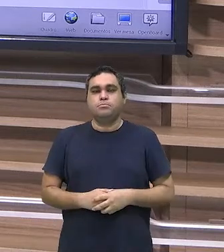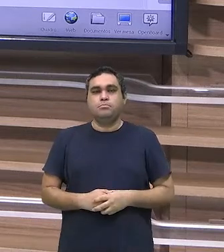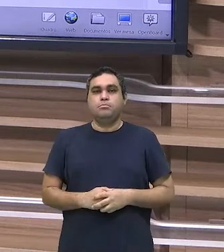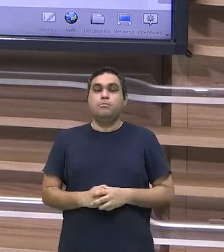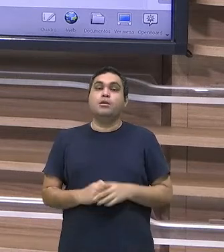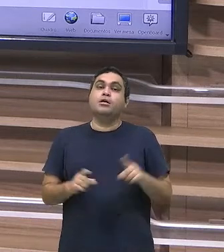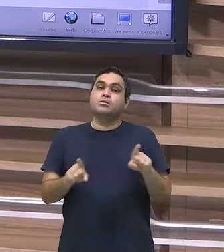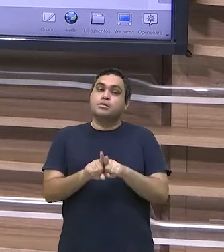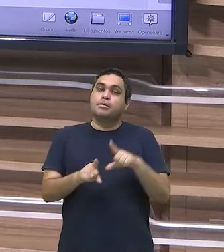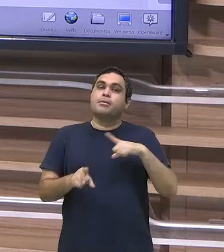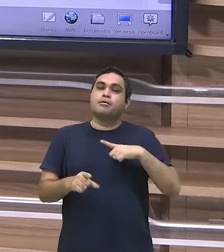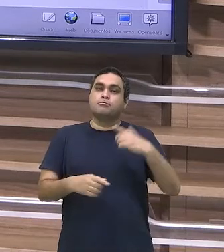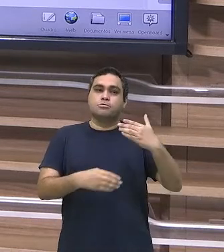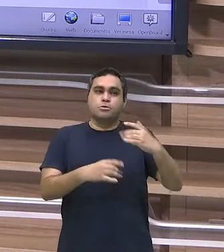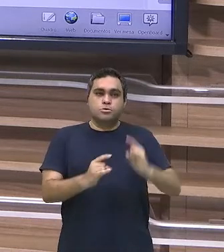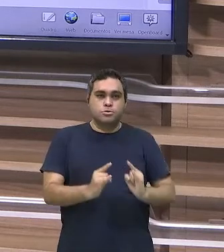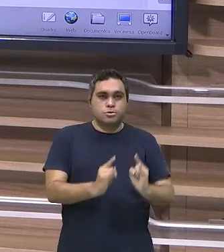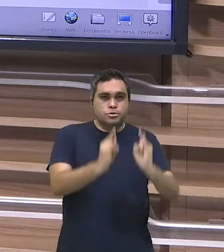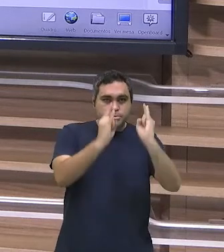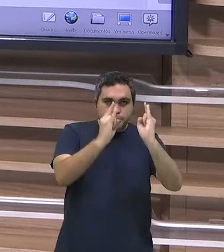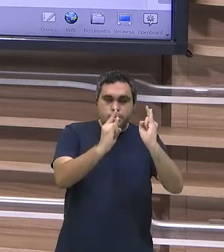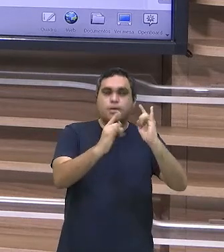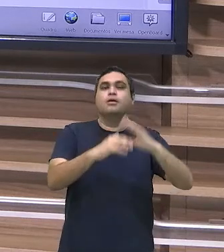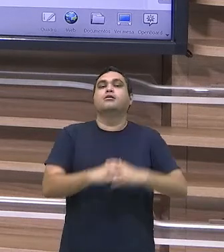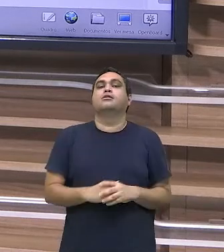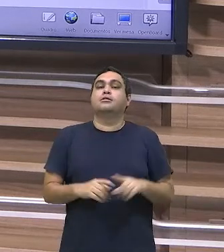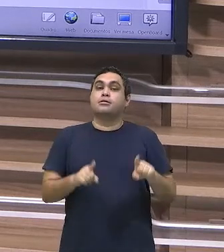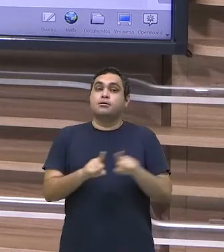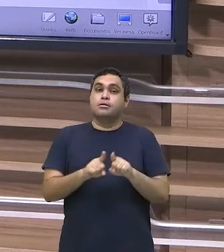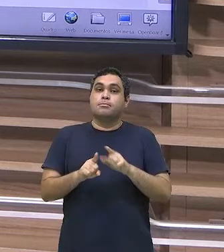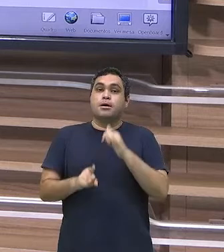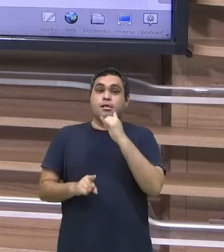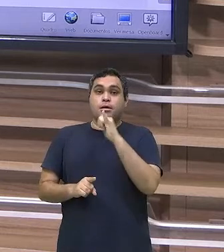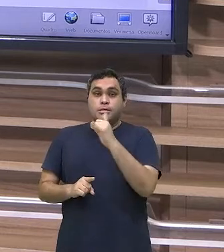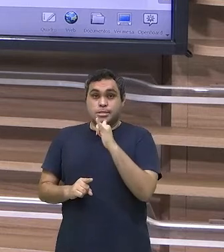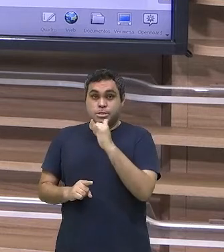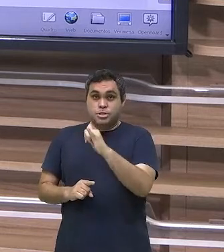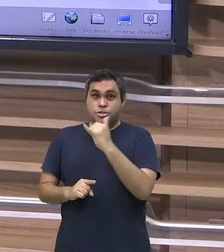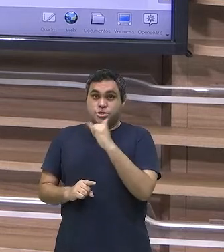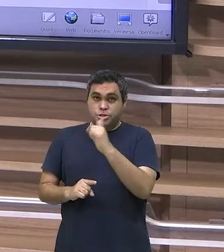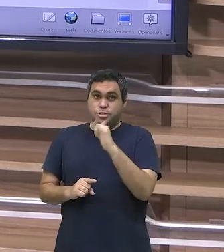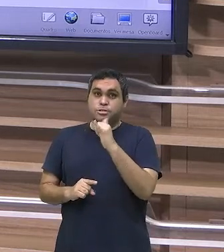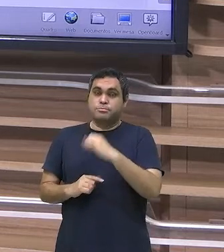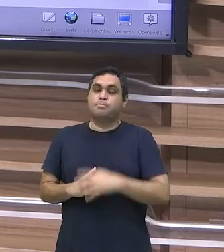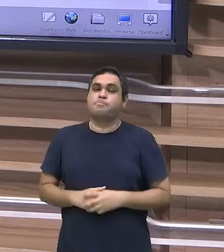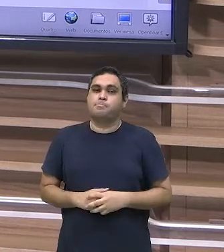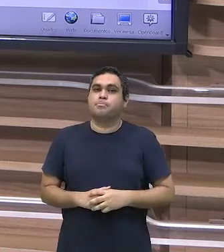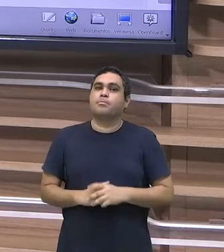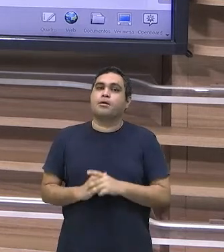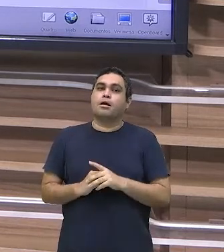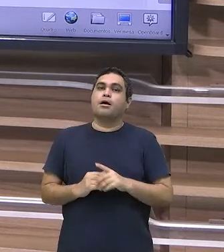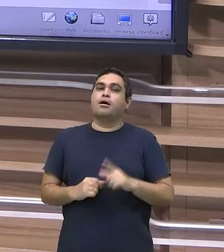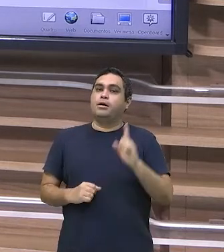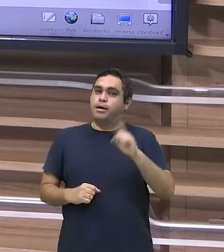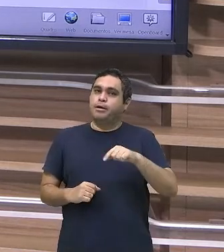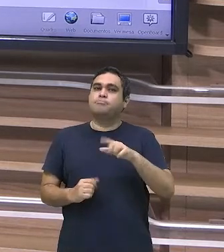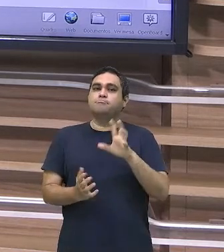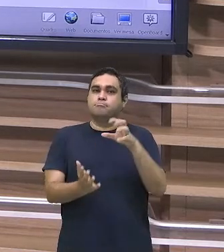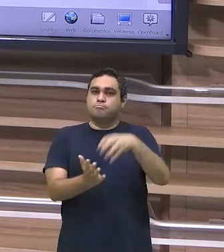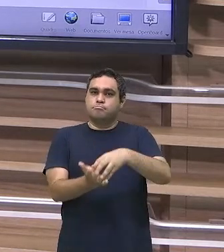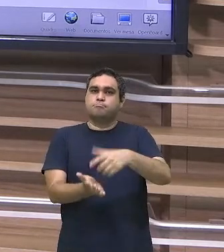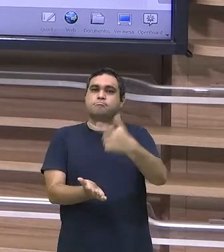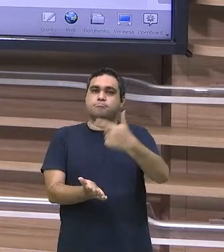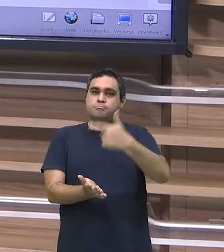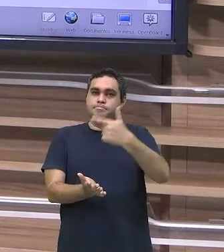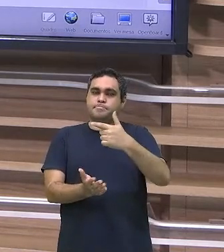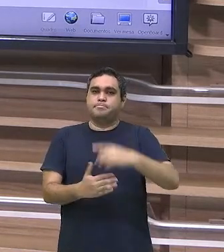construção civil e também a geração de energia, tá bom? Que fazem parte aí do setor da economia, que é o